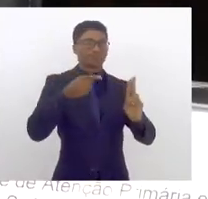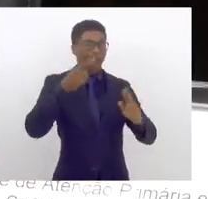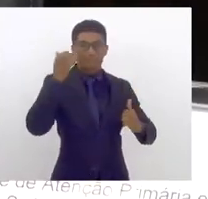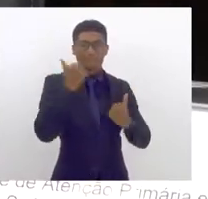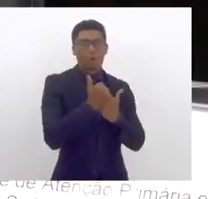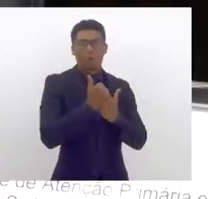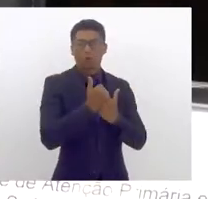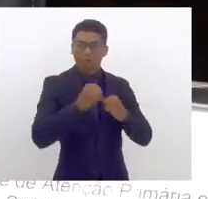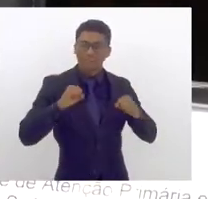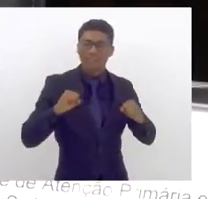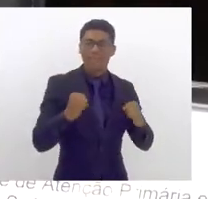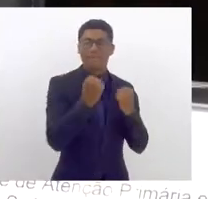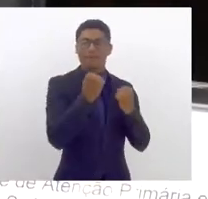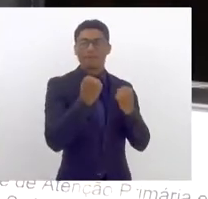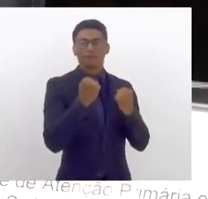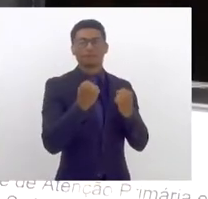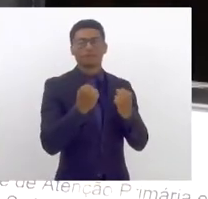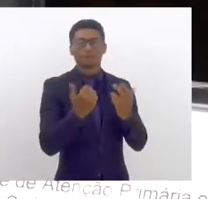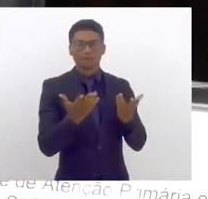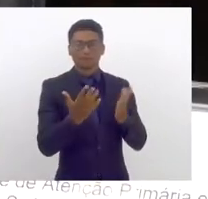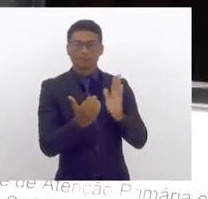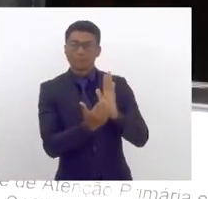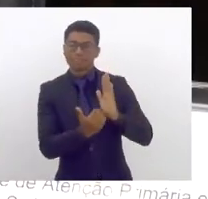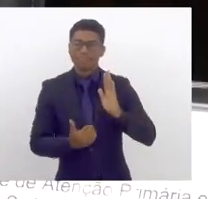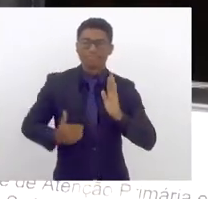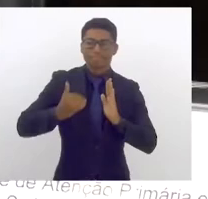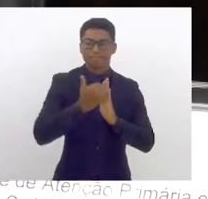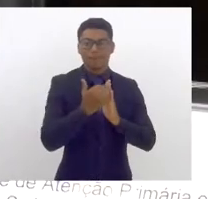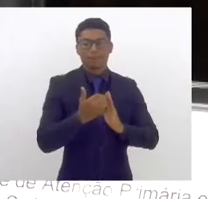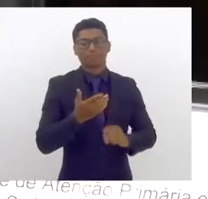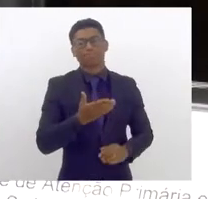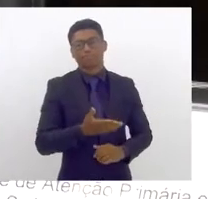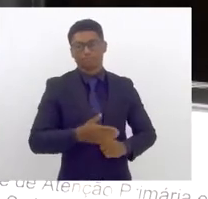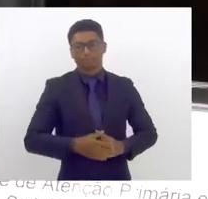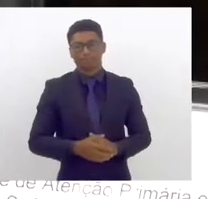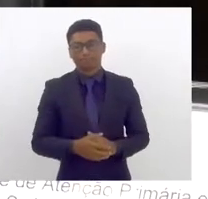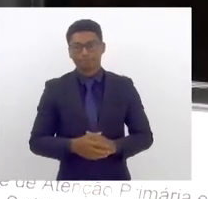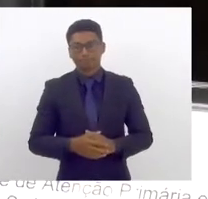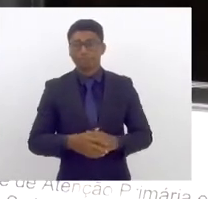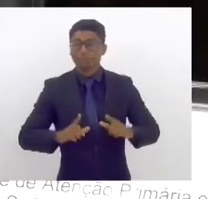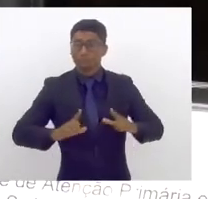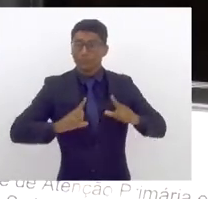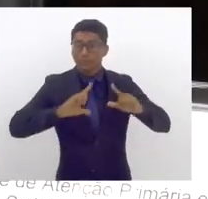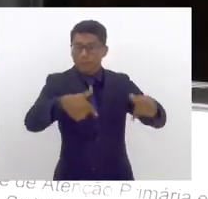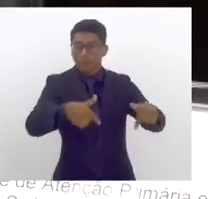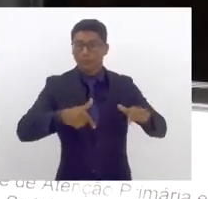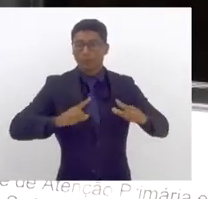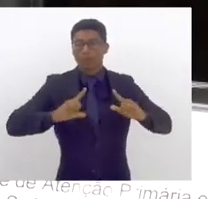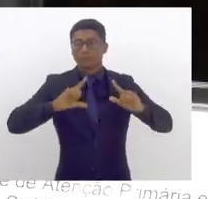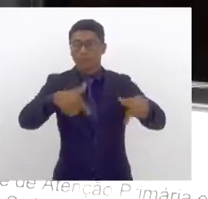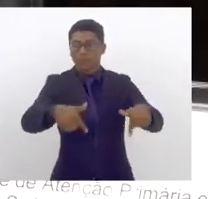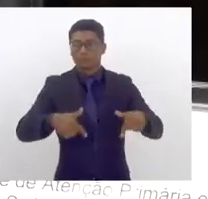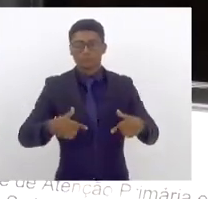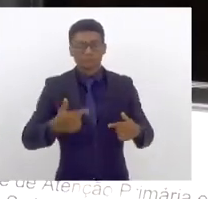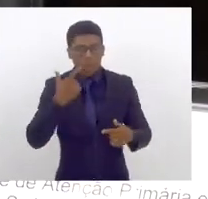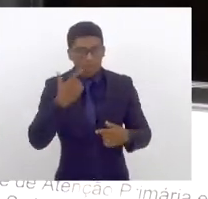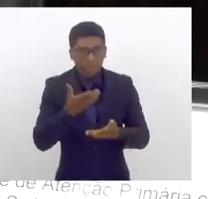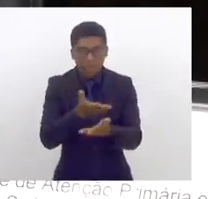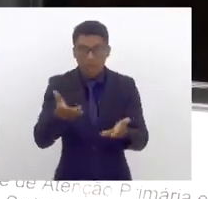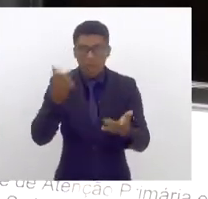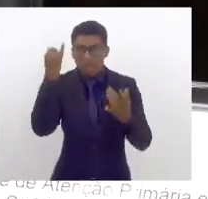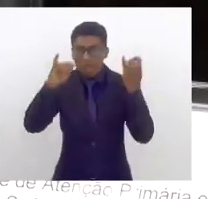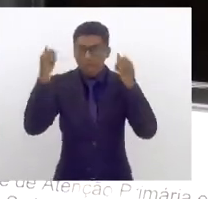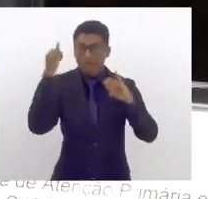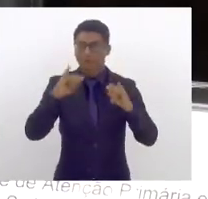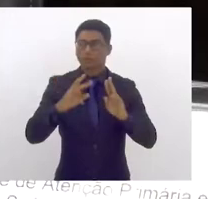Da ampliação do leque de ações de prevenção oferecidos